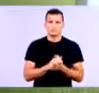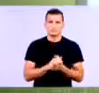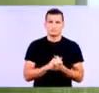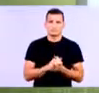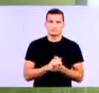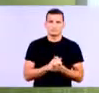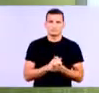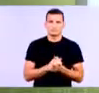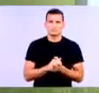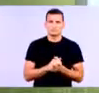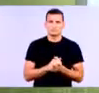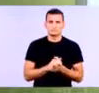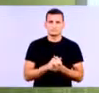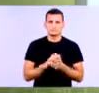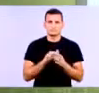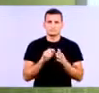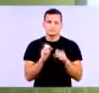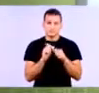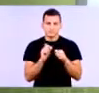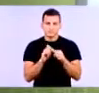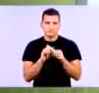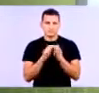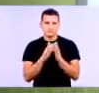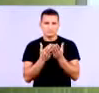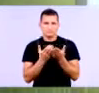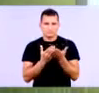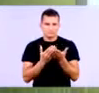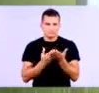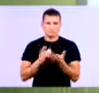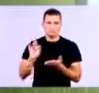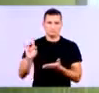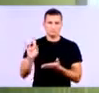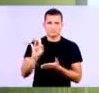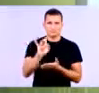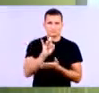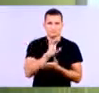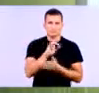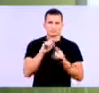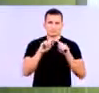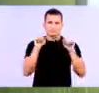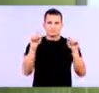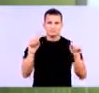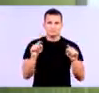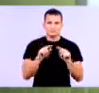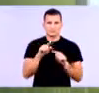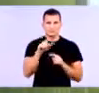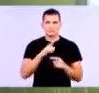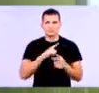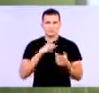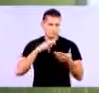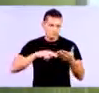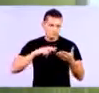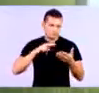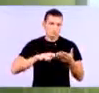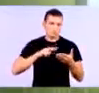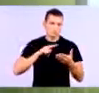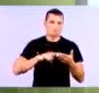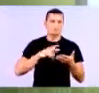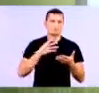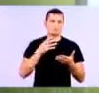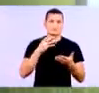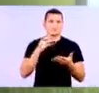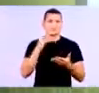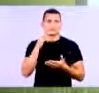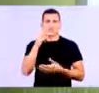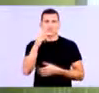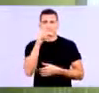providenciar um manual para cada um dos funcionários, para que eles tenham ali como para leitura de bolso, né, ou um